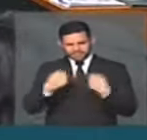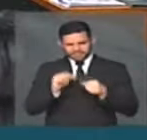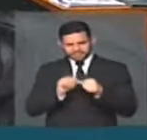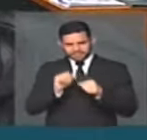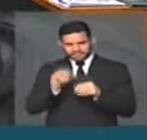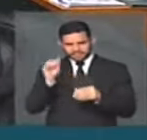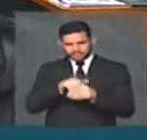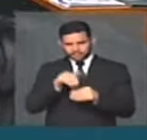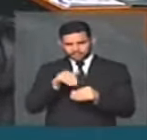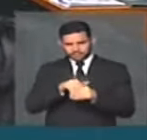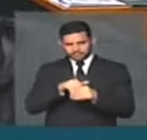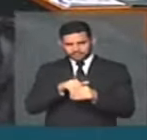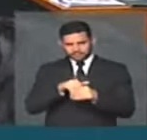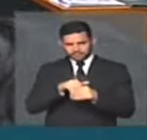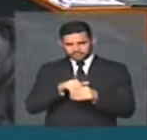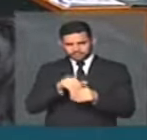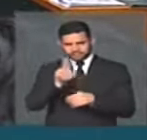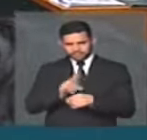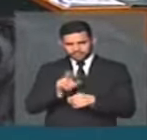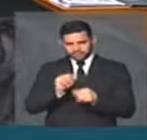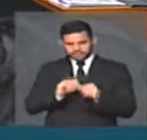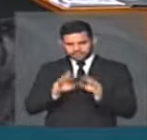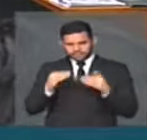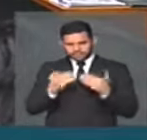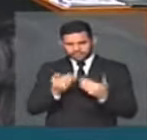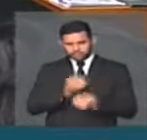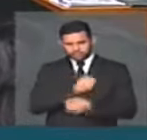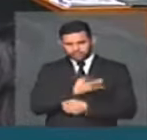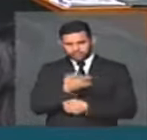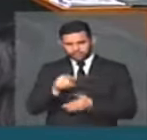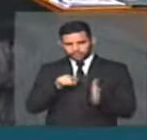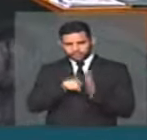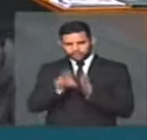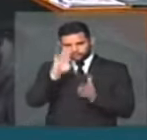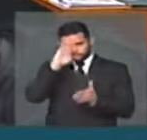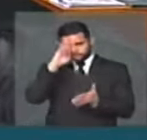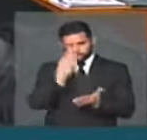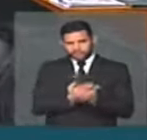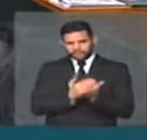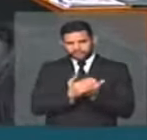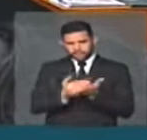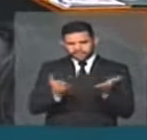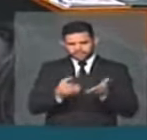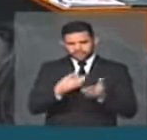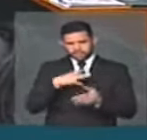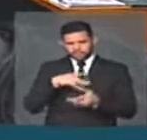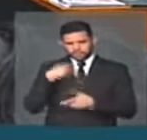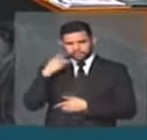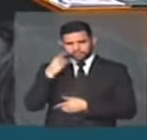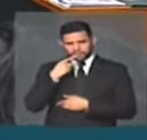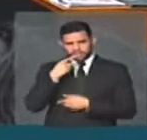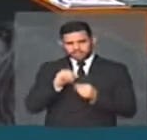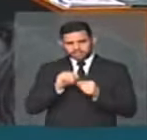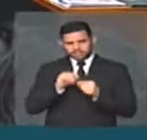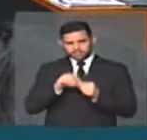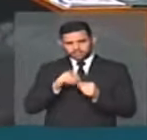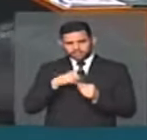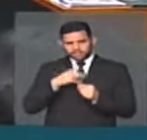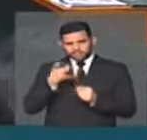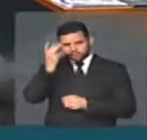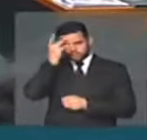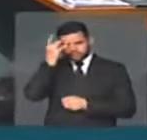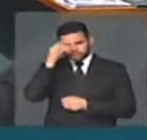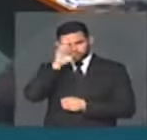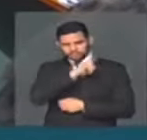deve adiar essa votação? Usar sessões para pegar números confiáveis e a partir daí decidir uma política? Isso não é mais